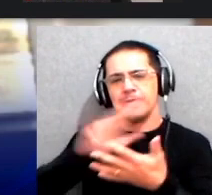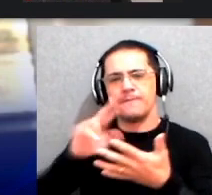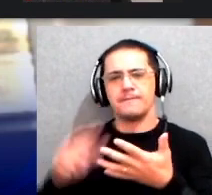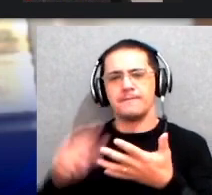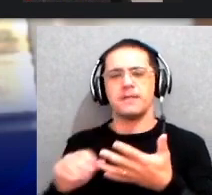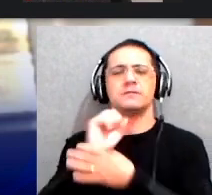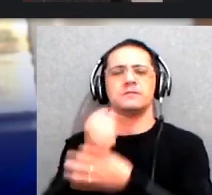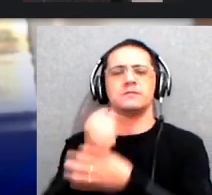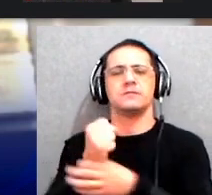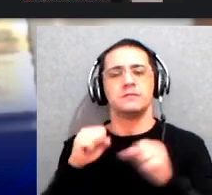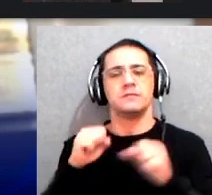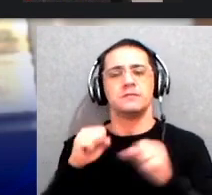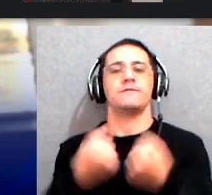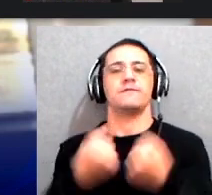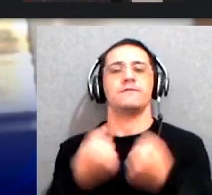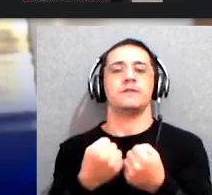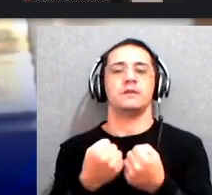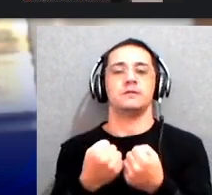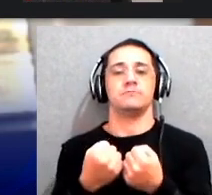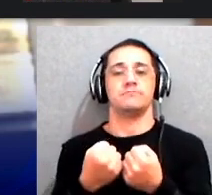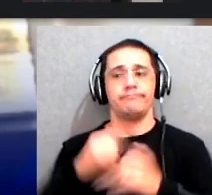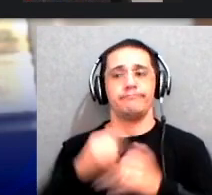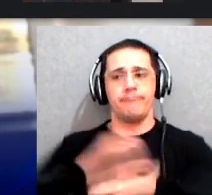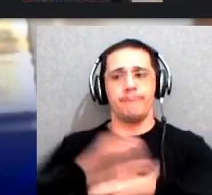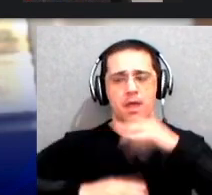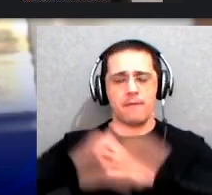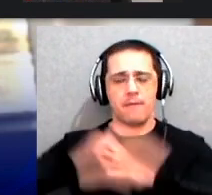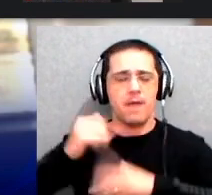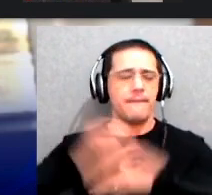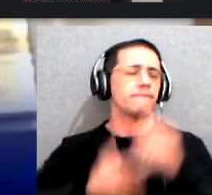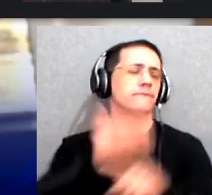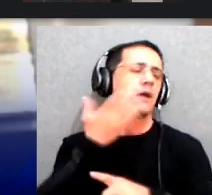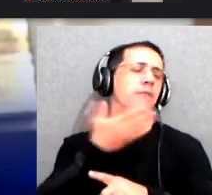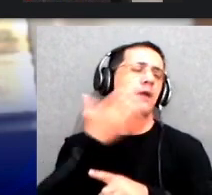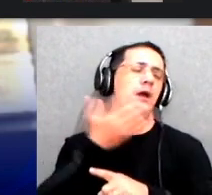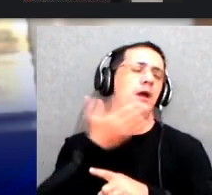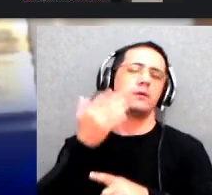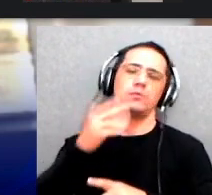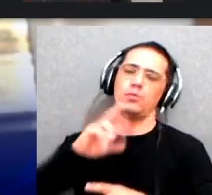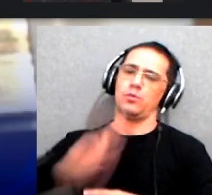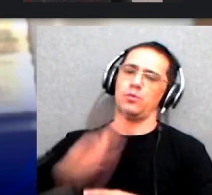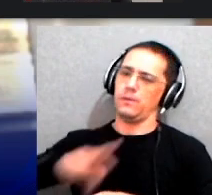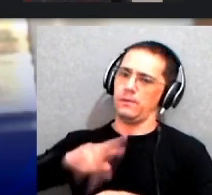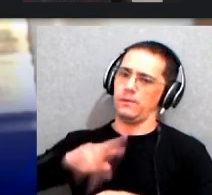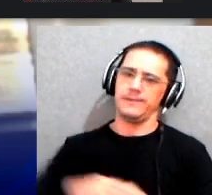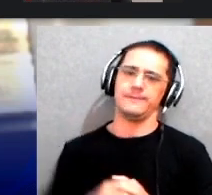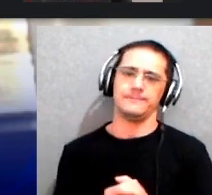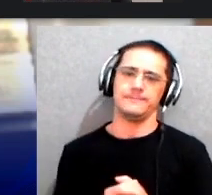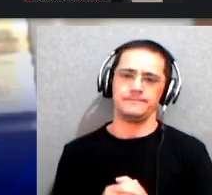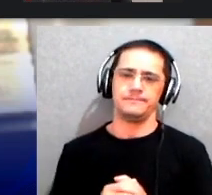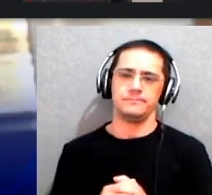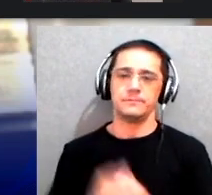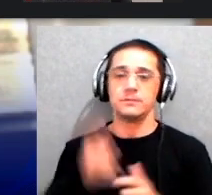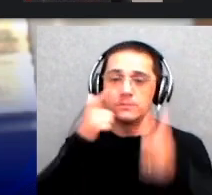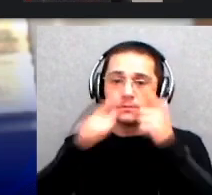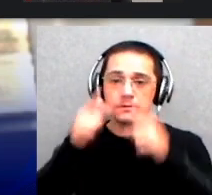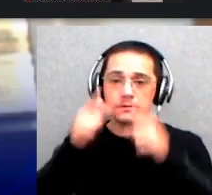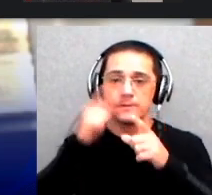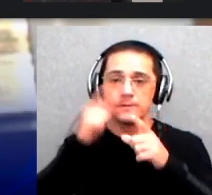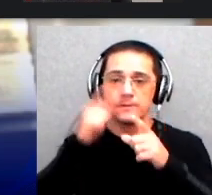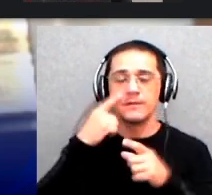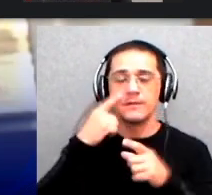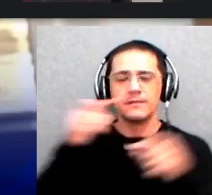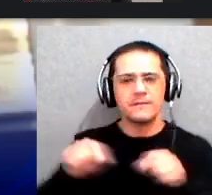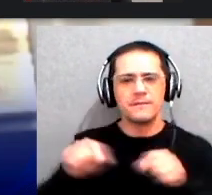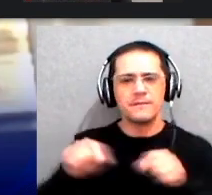defesa, o que não é uma tarefa fácil, né? Da mesma forma, encontrar meios que viabilizem a justiça criminal em tempos